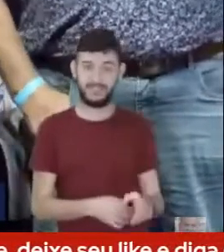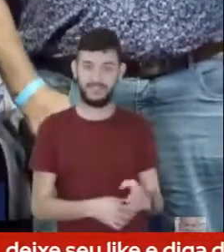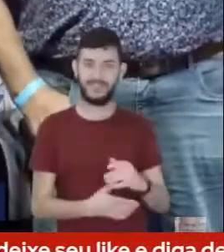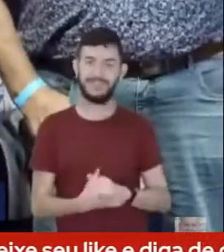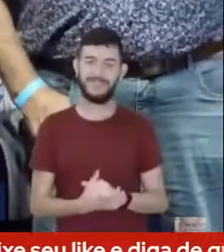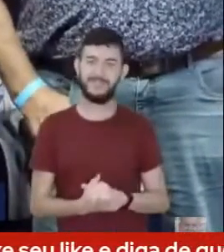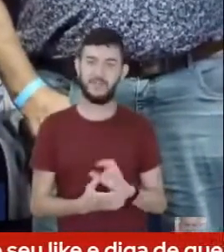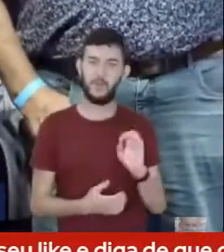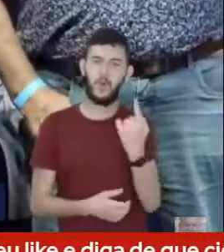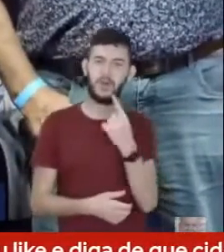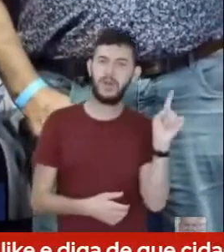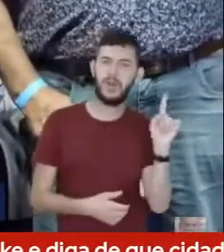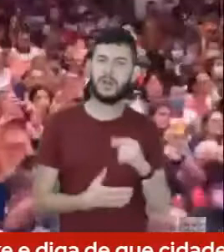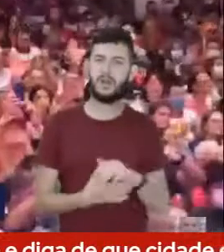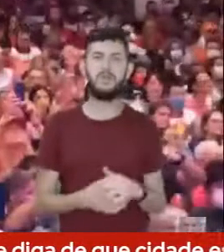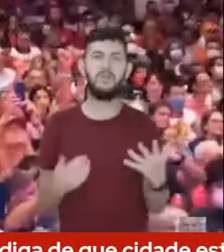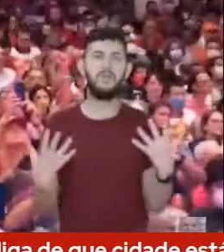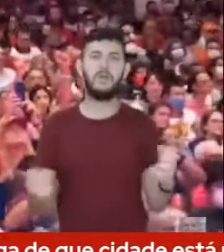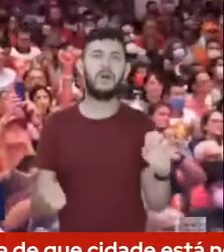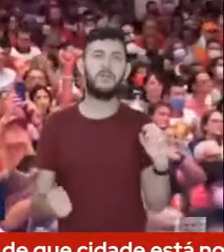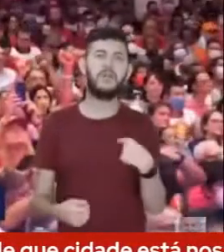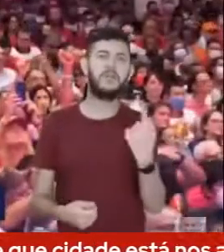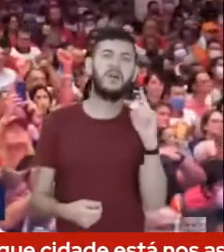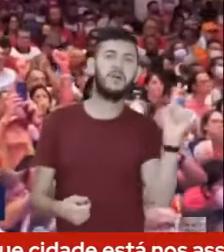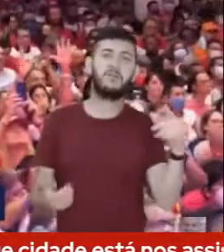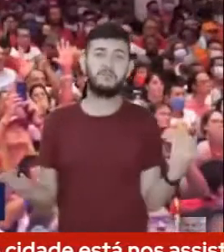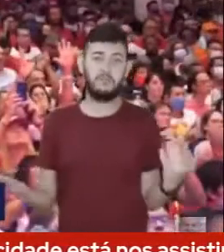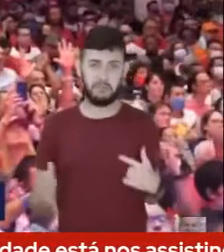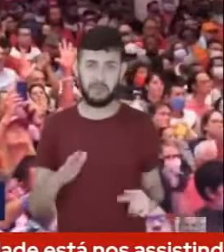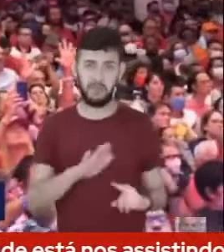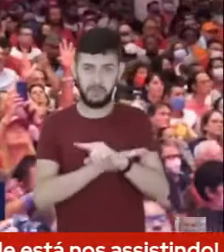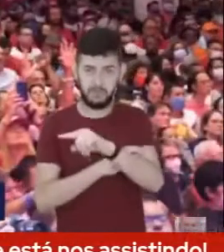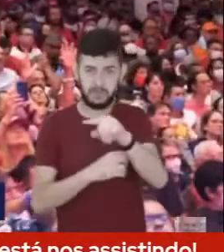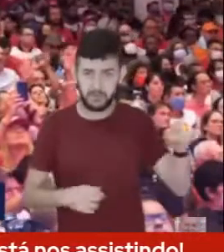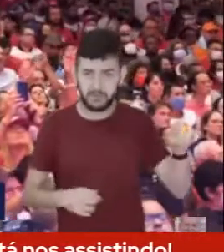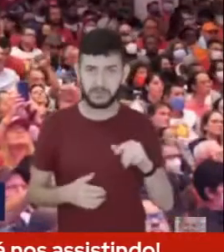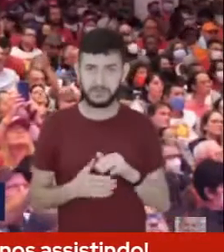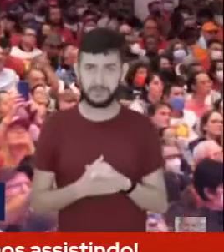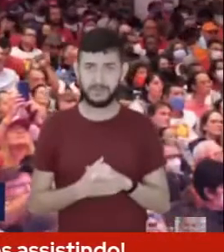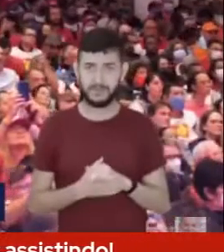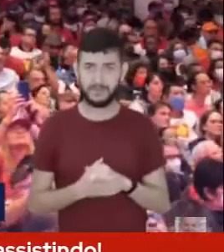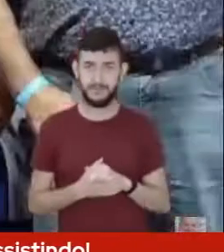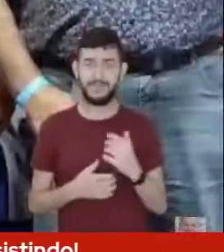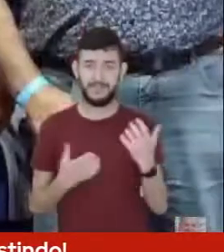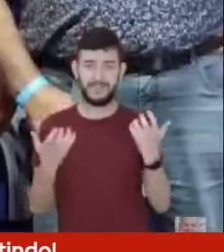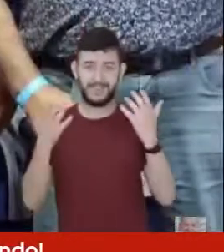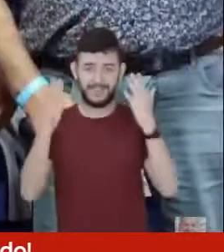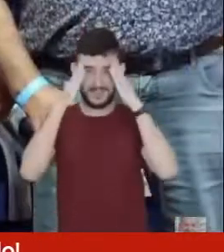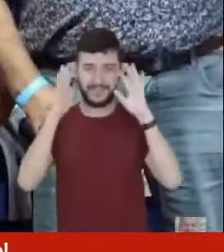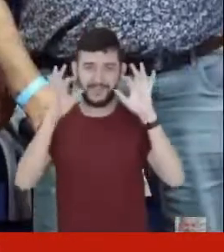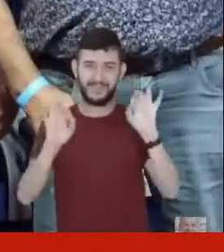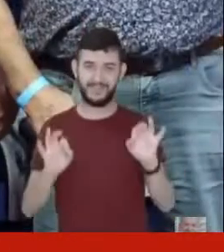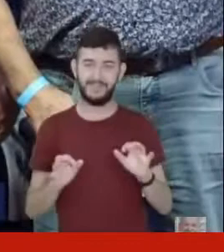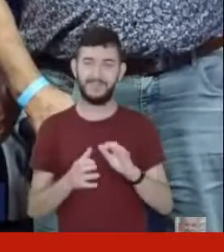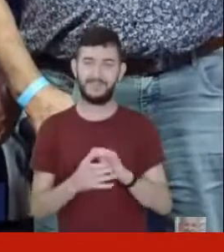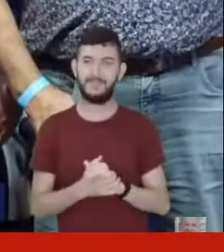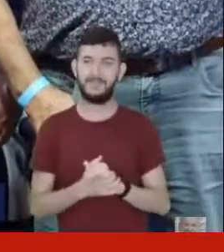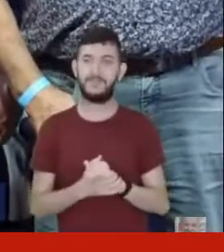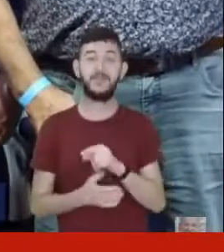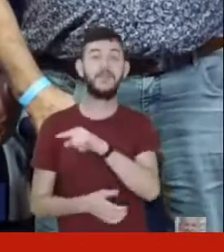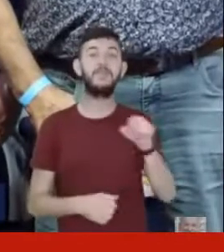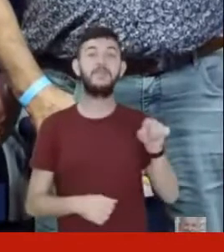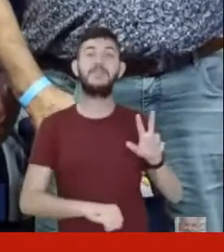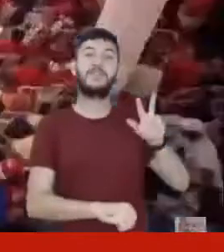Vamos ou não vamos? Então, eu quero ver se está certo isso. Os companheiros... todo mundo de pé, por